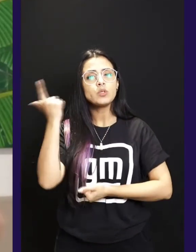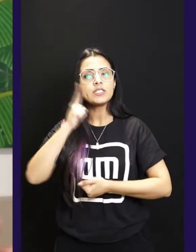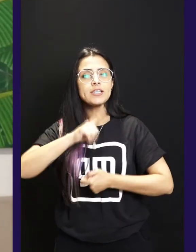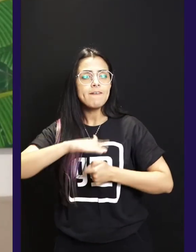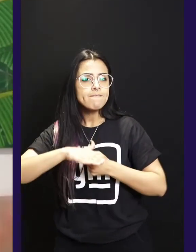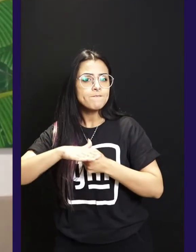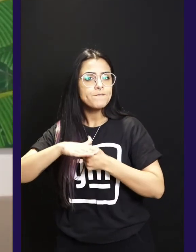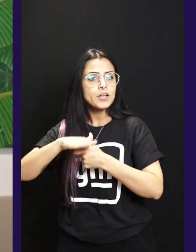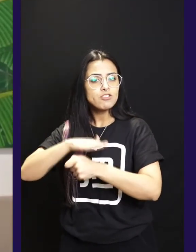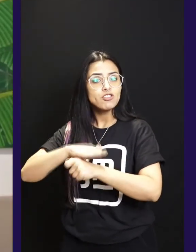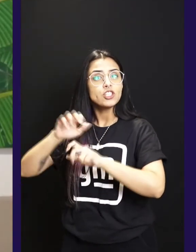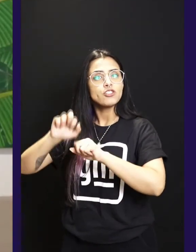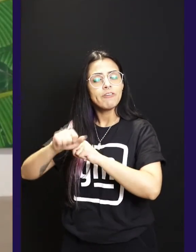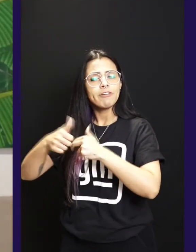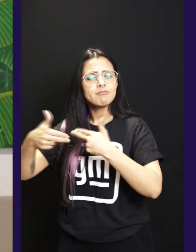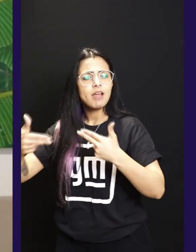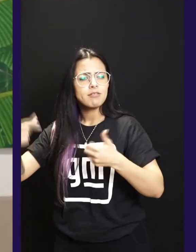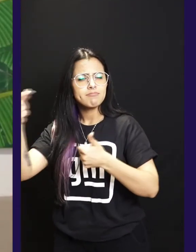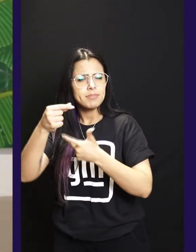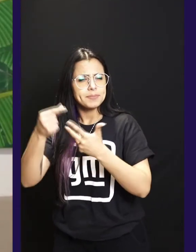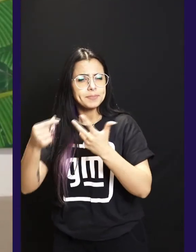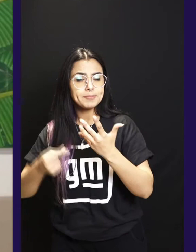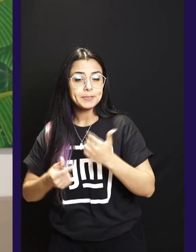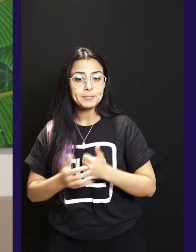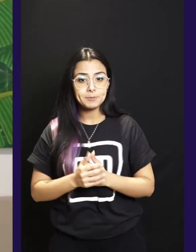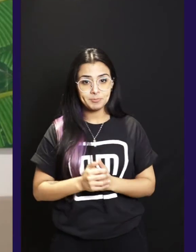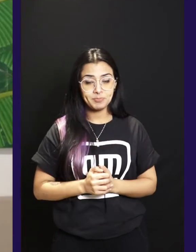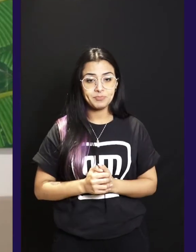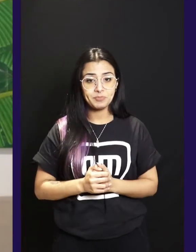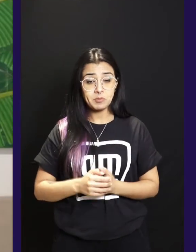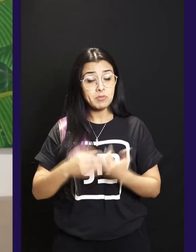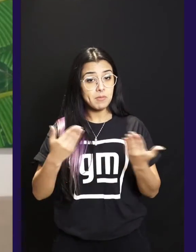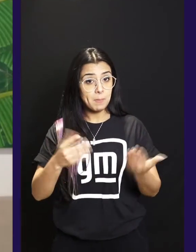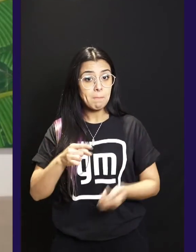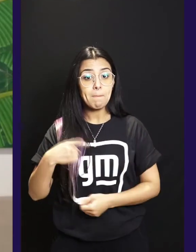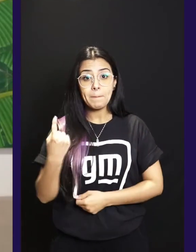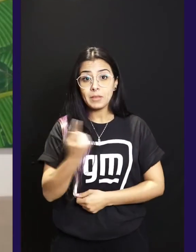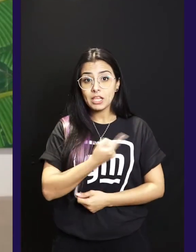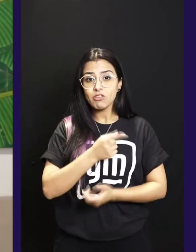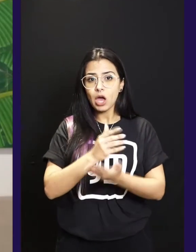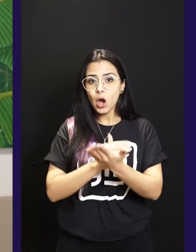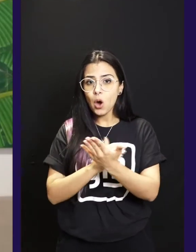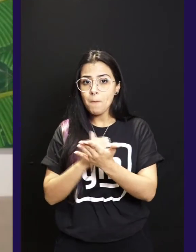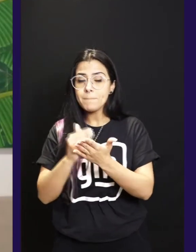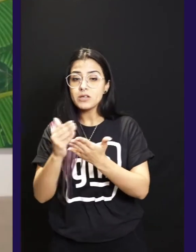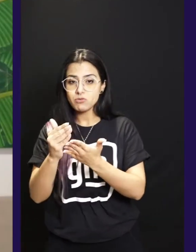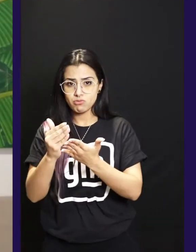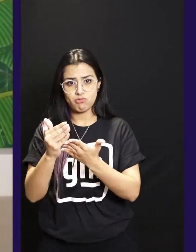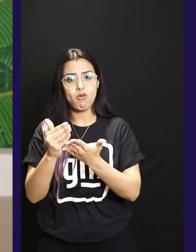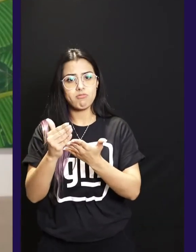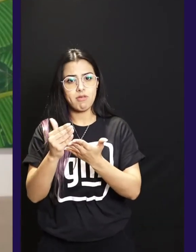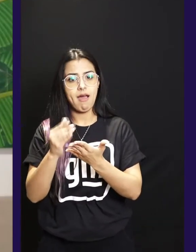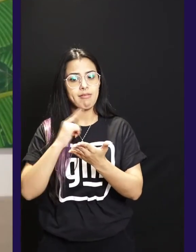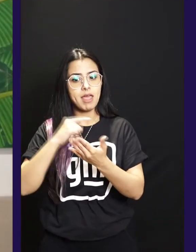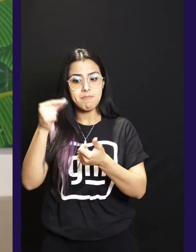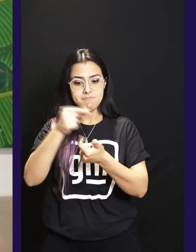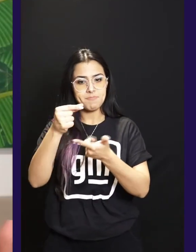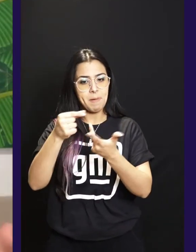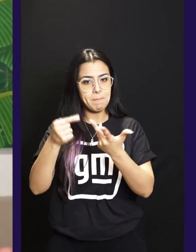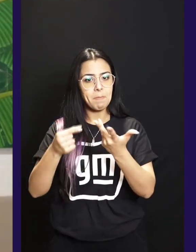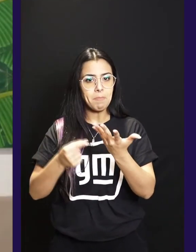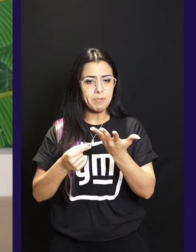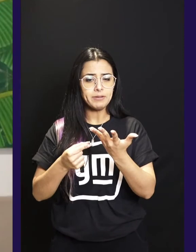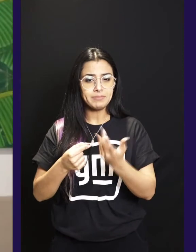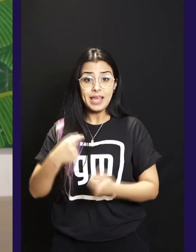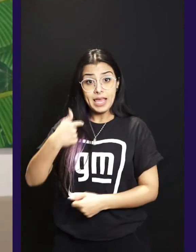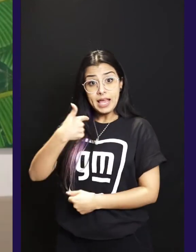de afinidade, enfim. A gente começou a oferecer esse leque bastante completo de soluções e não fui só eu, né? Eu